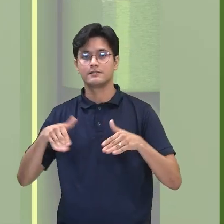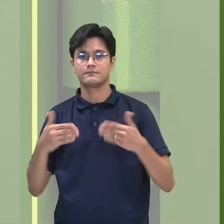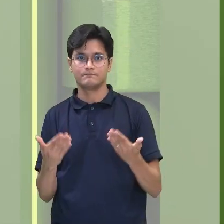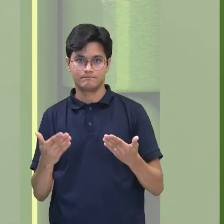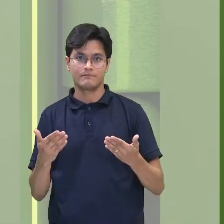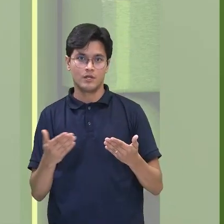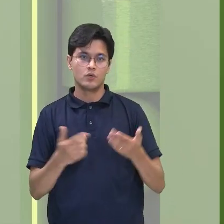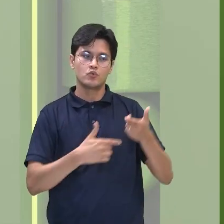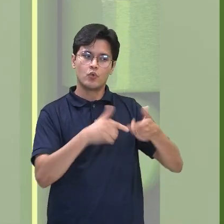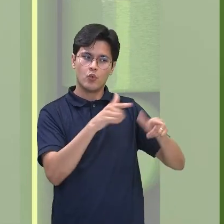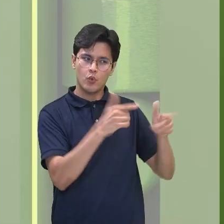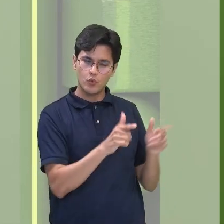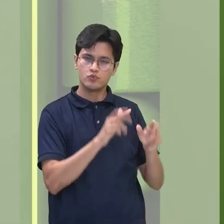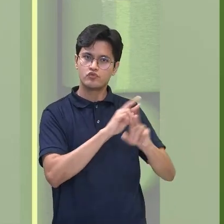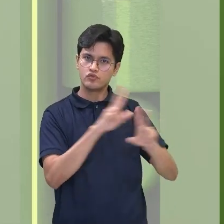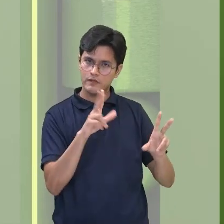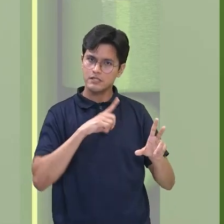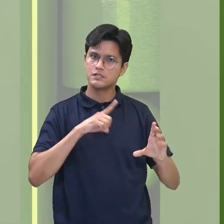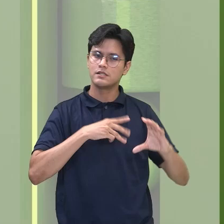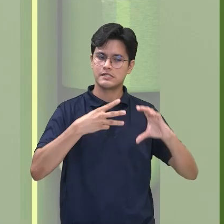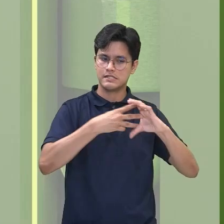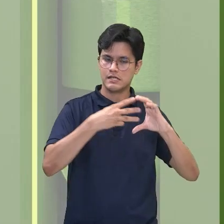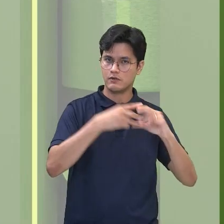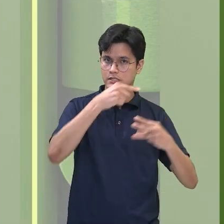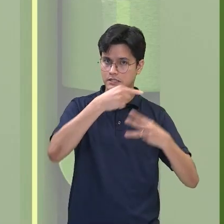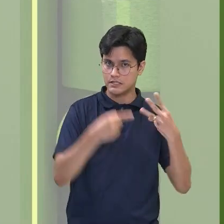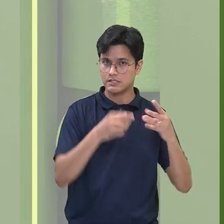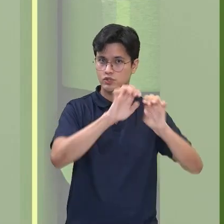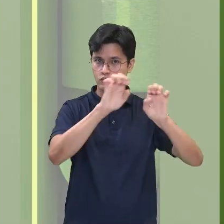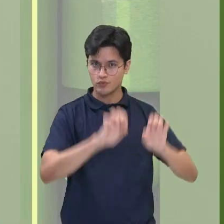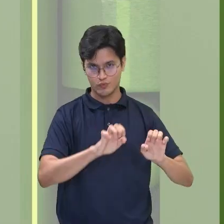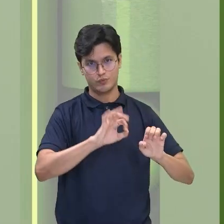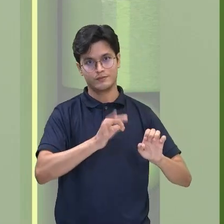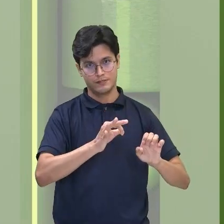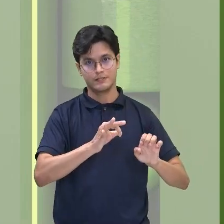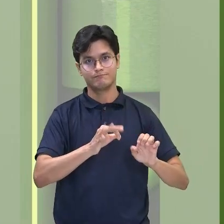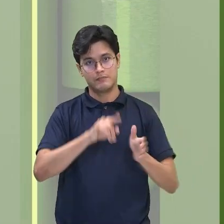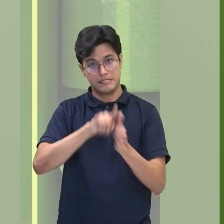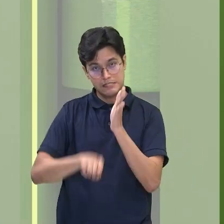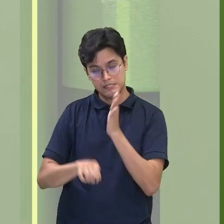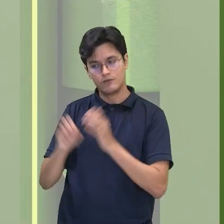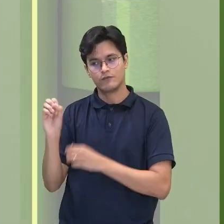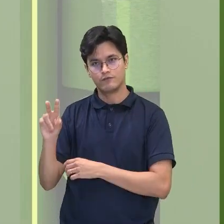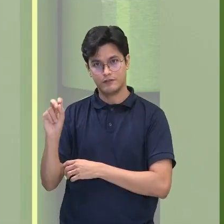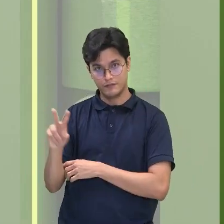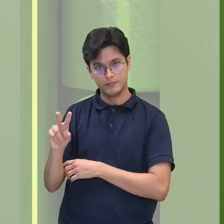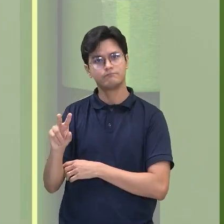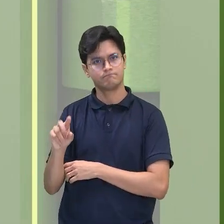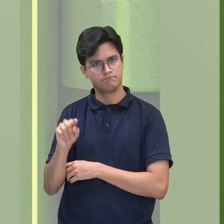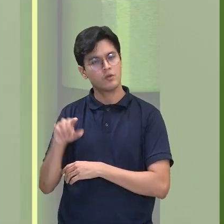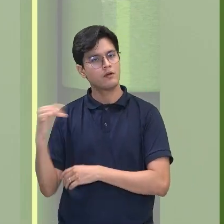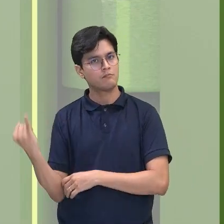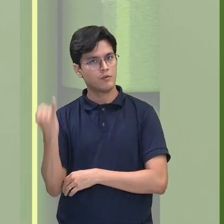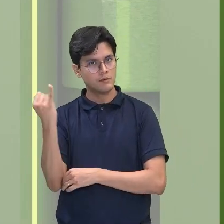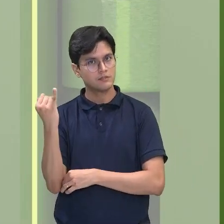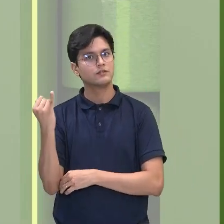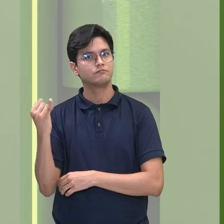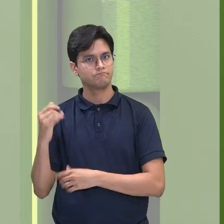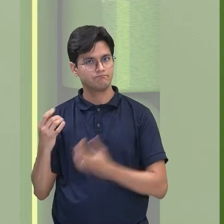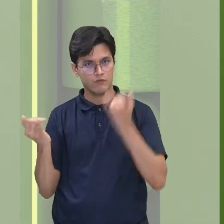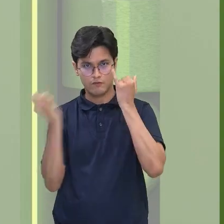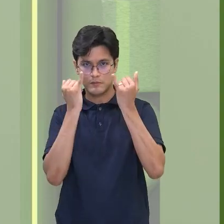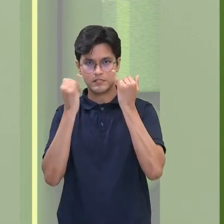células. Então, grave bem aí essa informação, que ela é importantíssima e é bastante cobrada aí nos exames externos